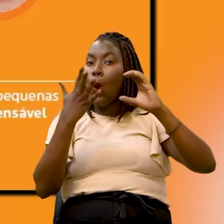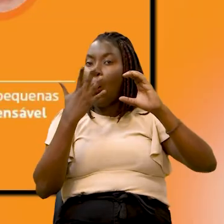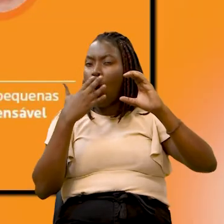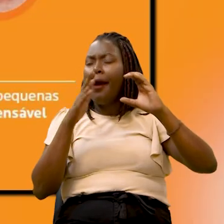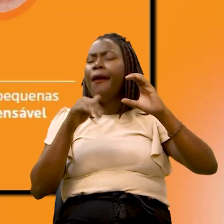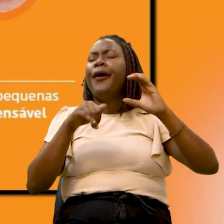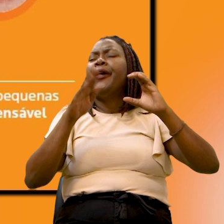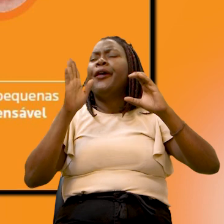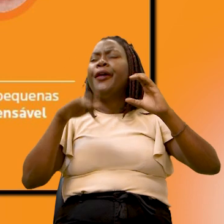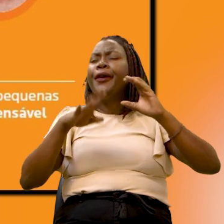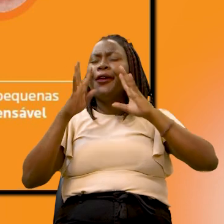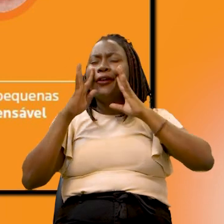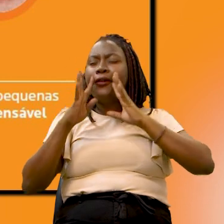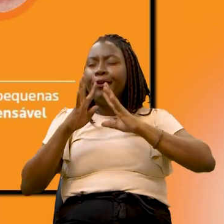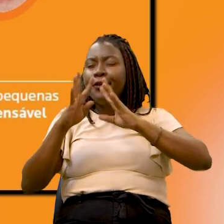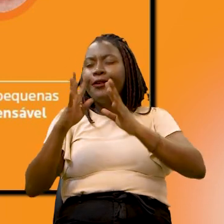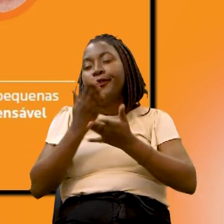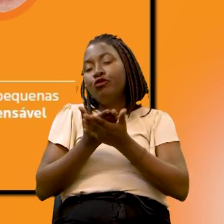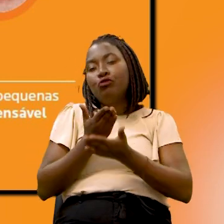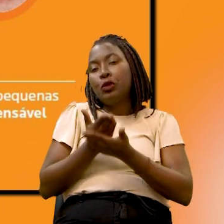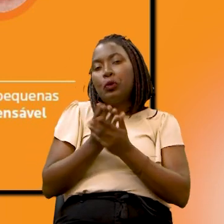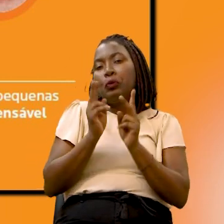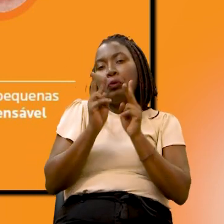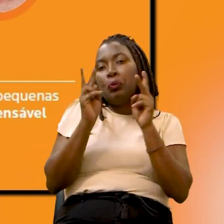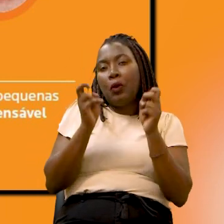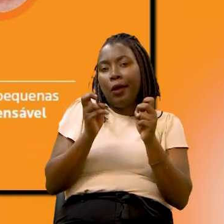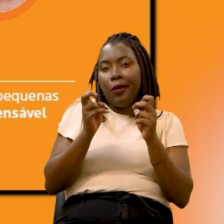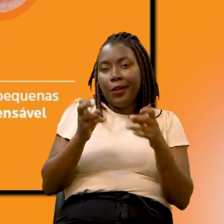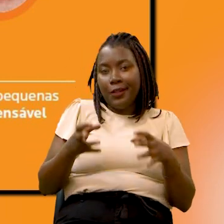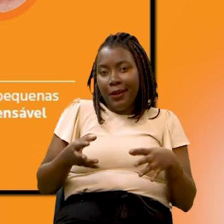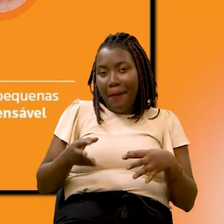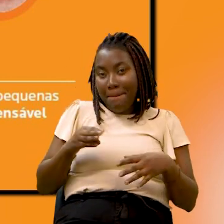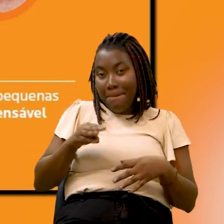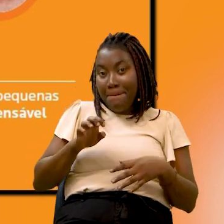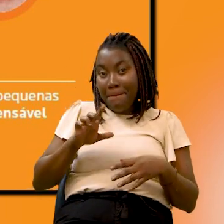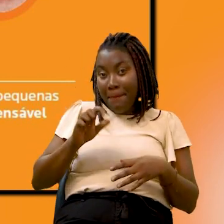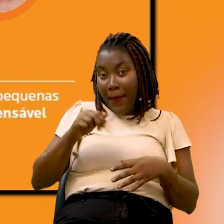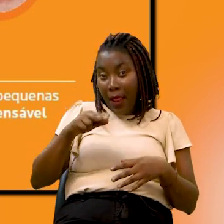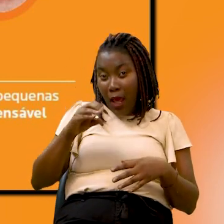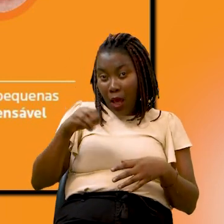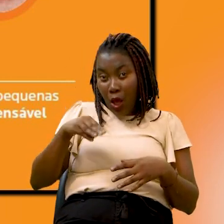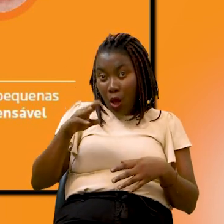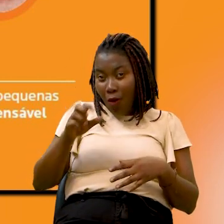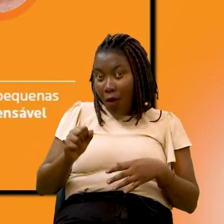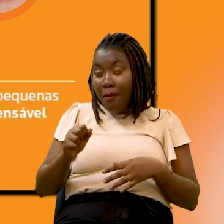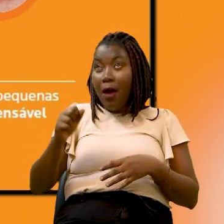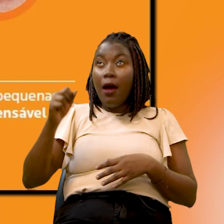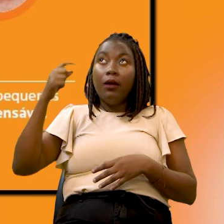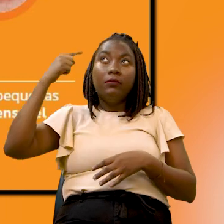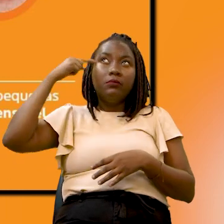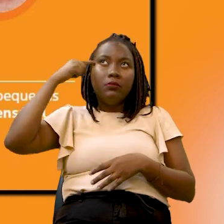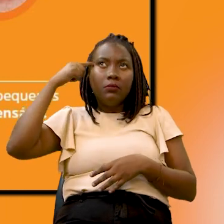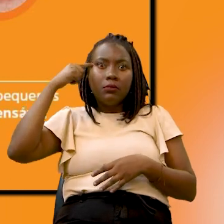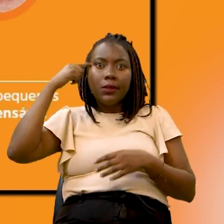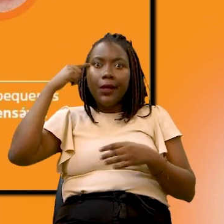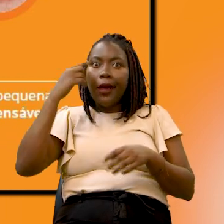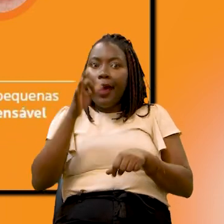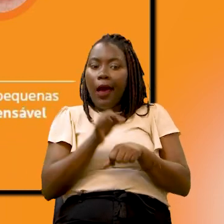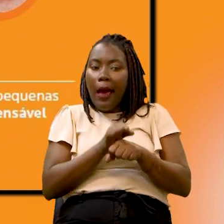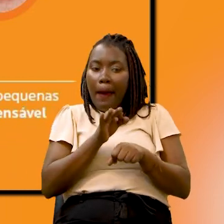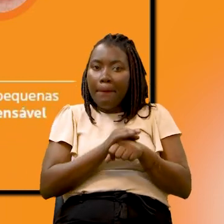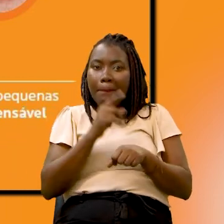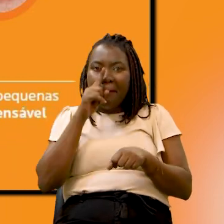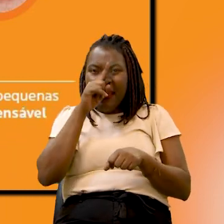C é de coloração. Quem já ouviu falar ou já estudou alguma coisa sobre melanoma na internet, às vezes fica